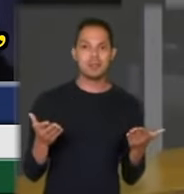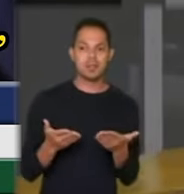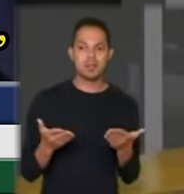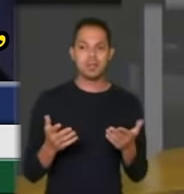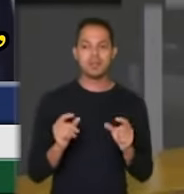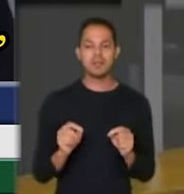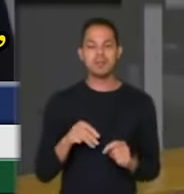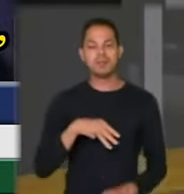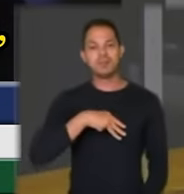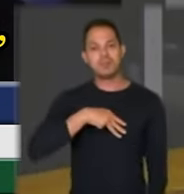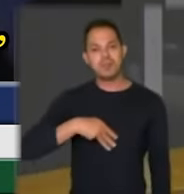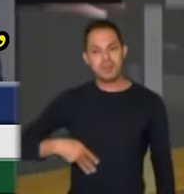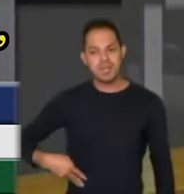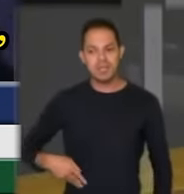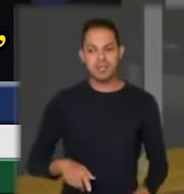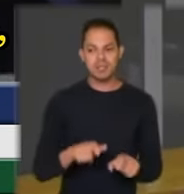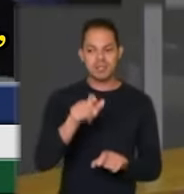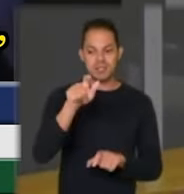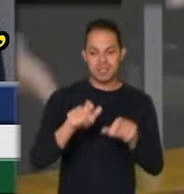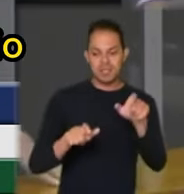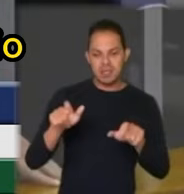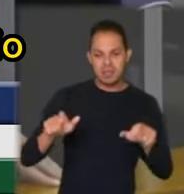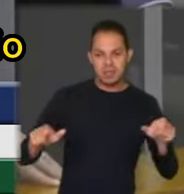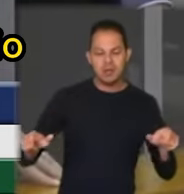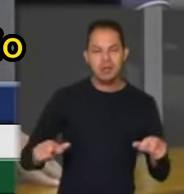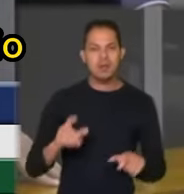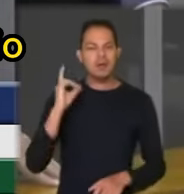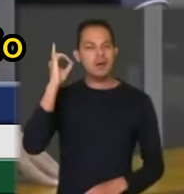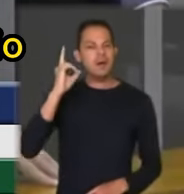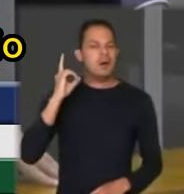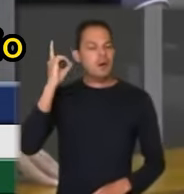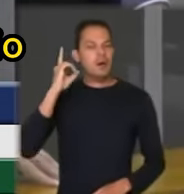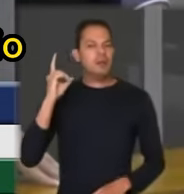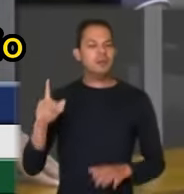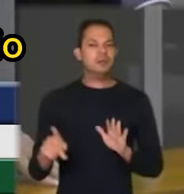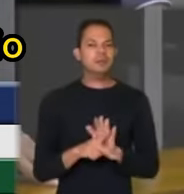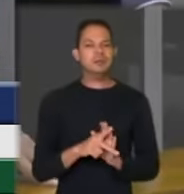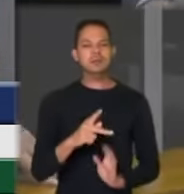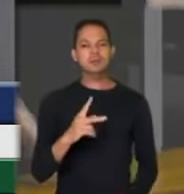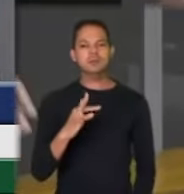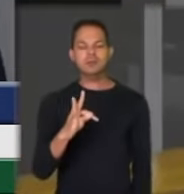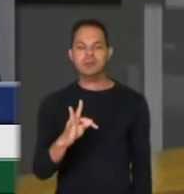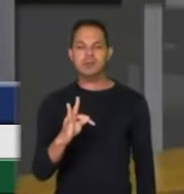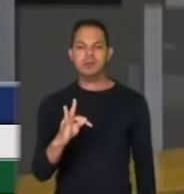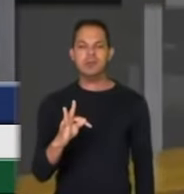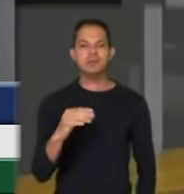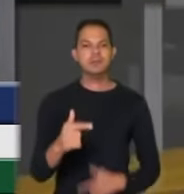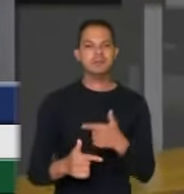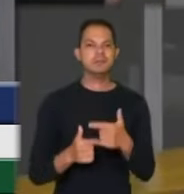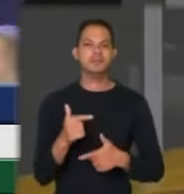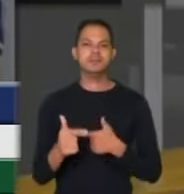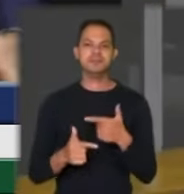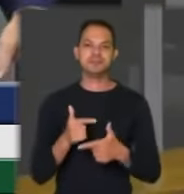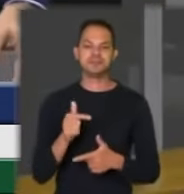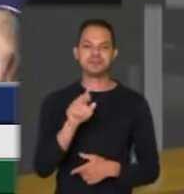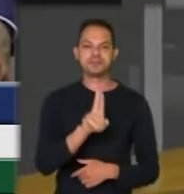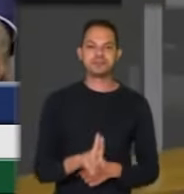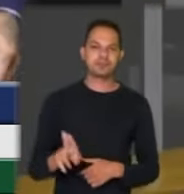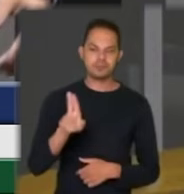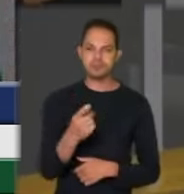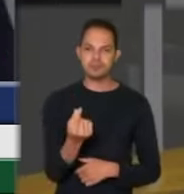ministros, deputados do PT, licenciados, ministros, deputados do PT em exercício, que estão utilizando o orçamento